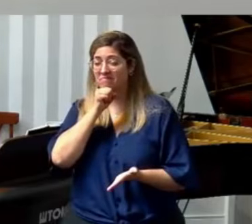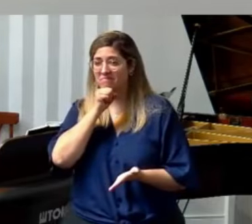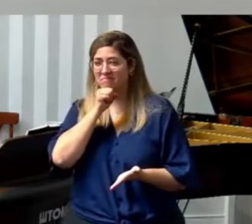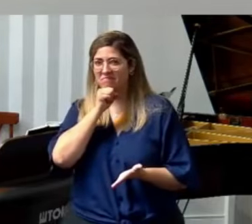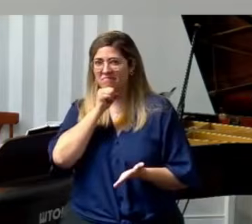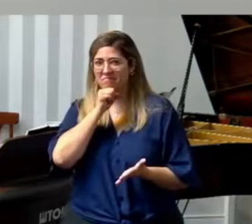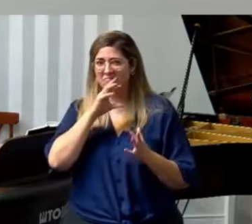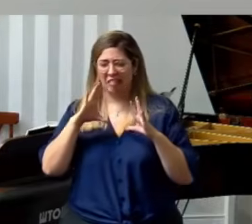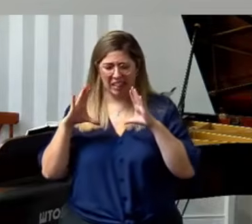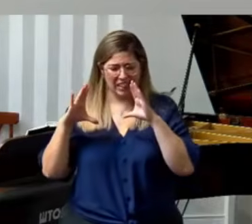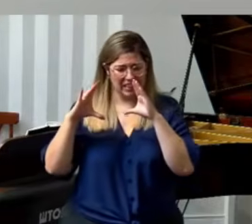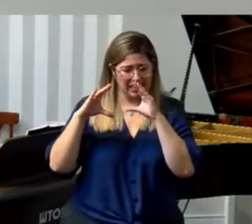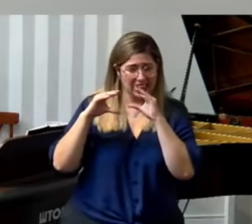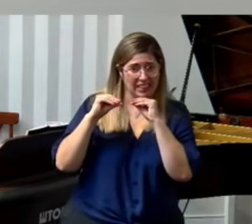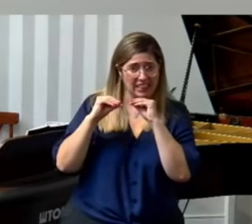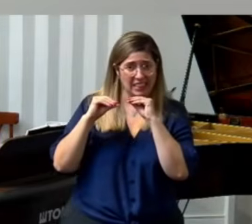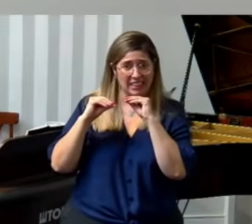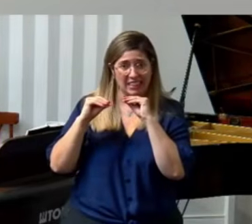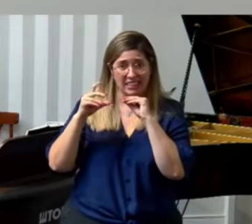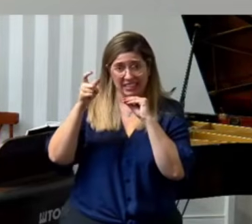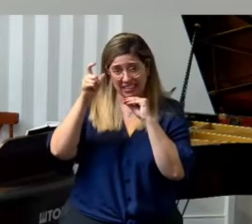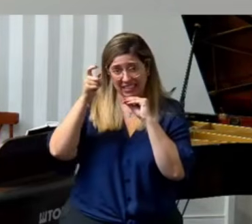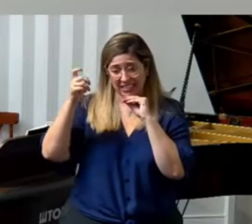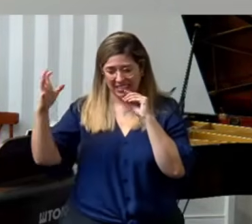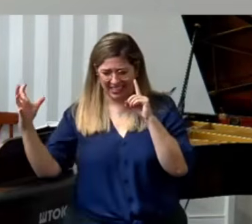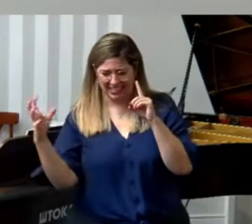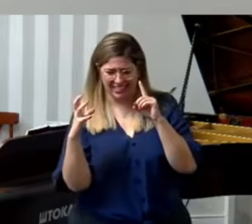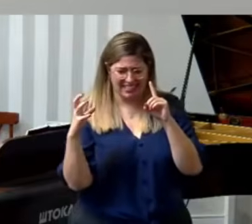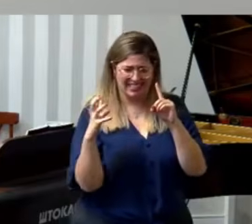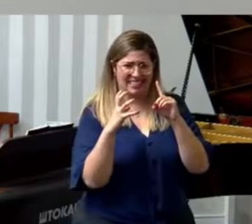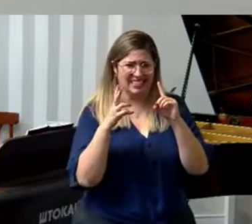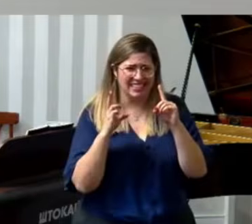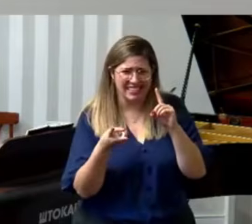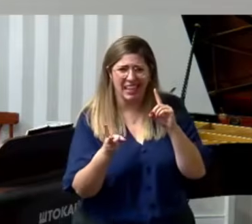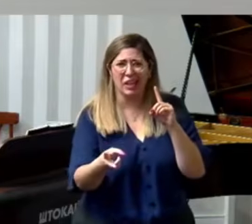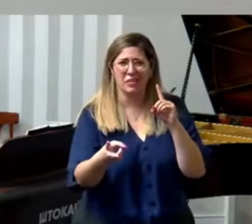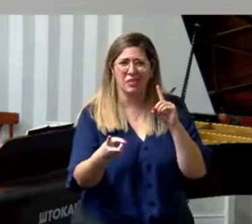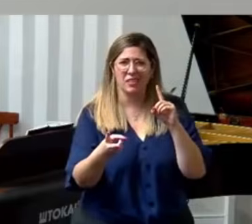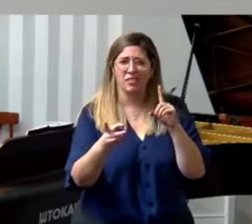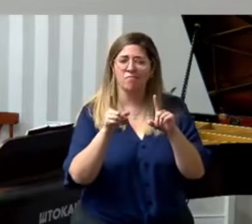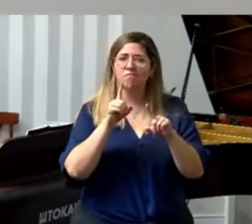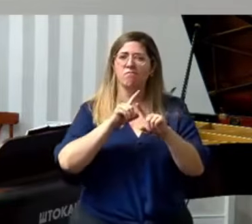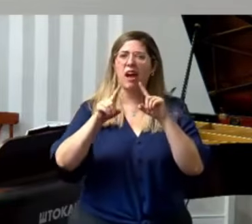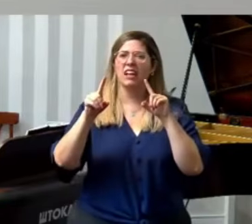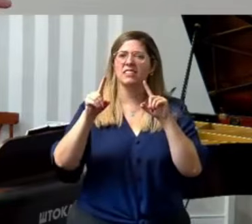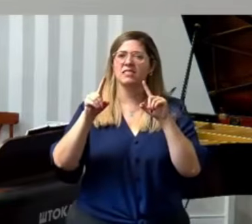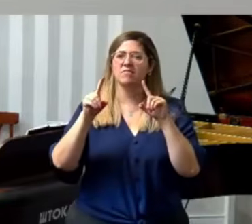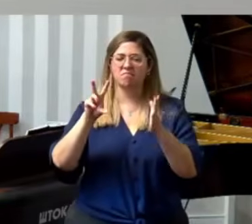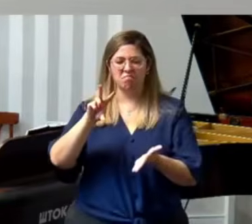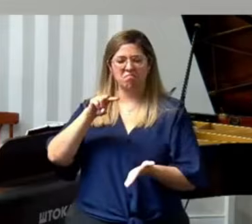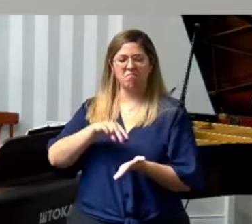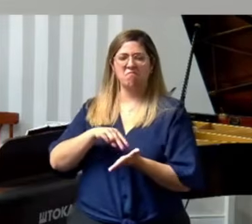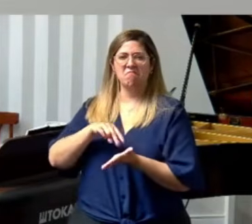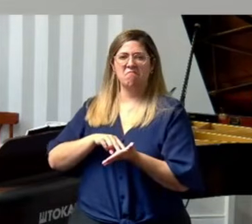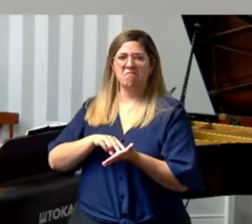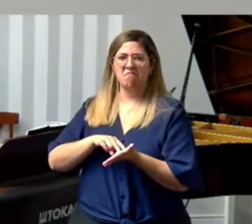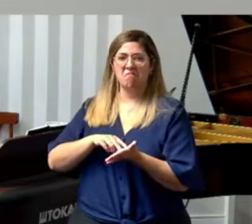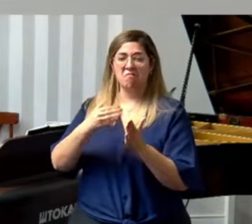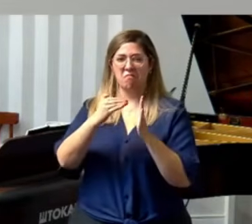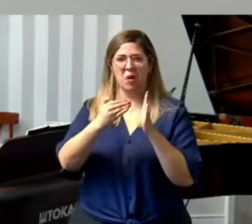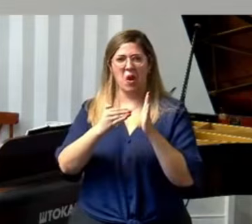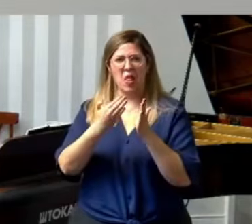O império das trevas tenta colocar fim a todo instante, mas saiba que este é o projeto que não pode ser